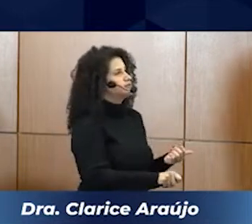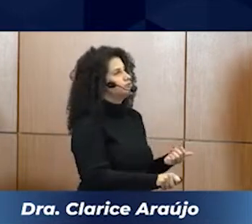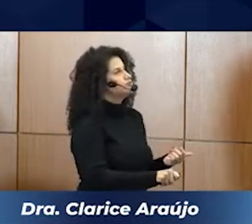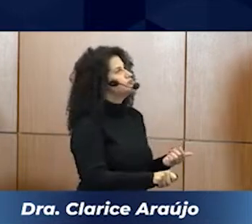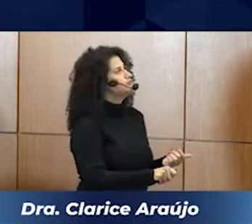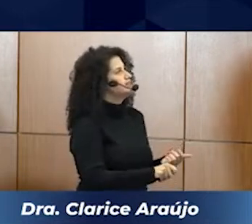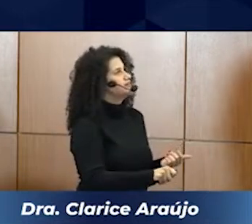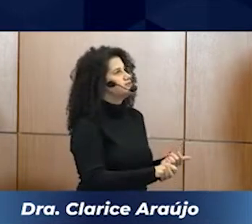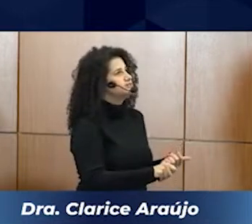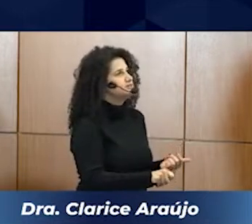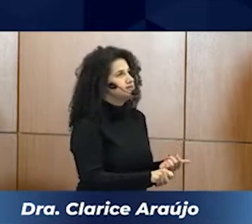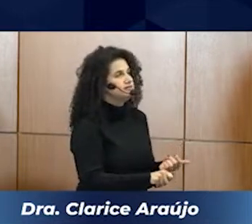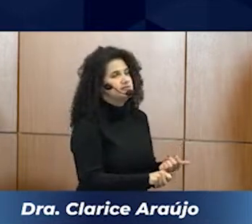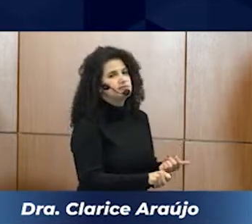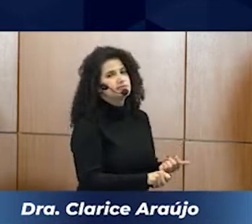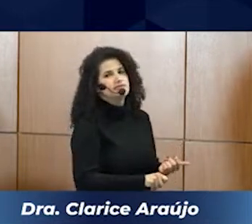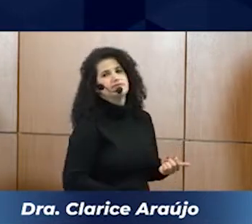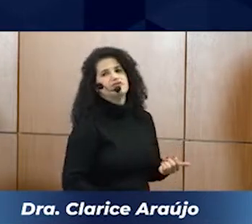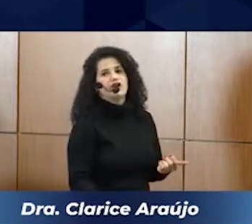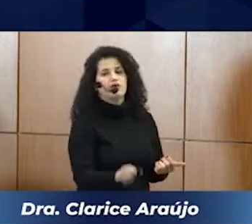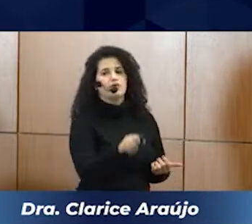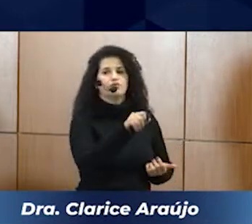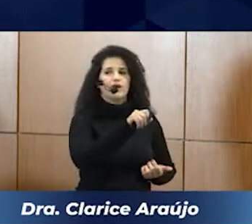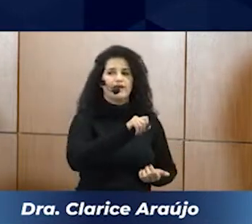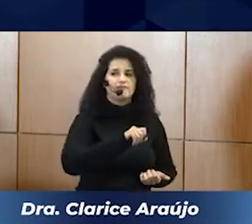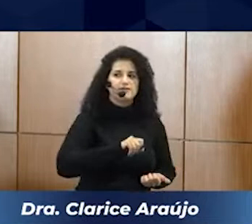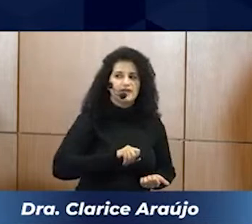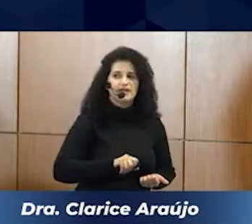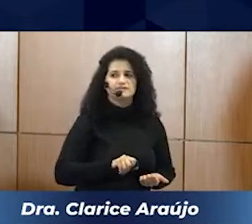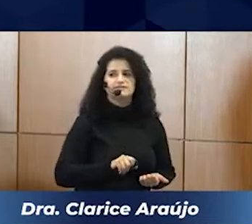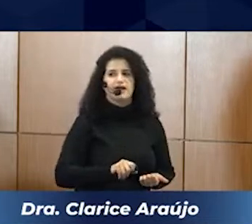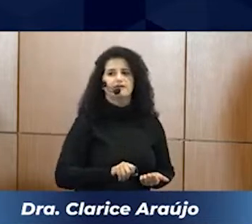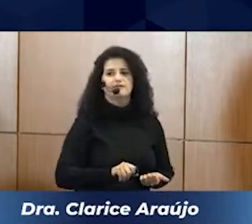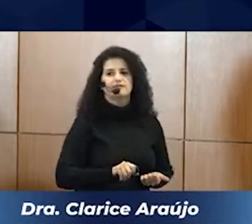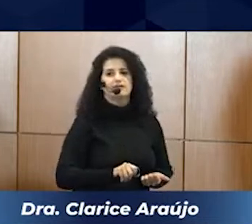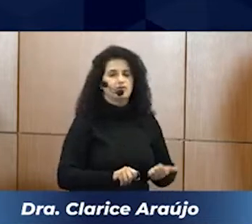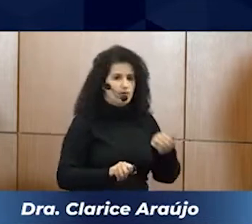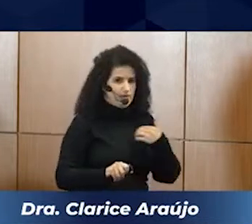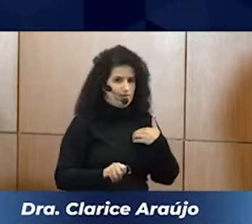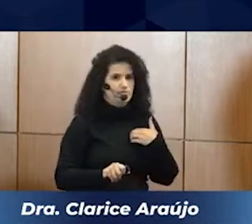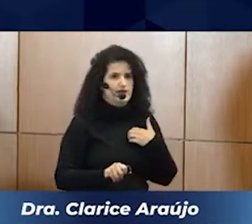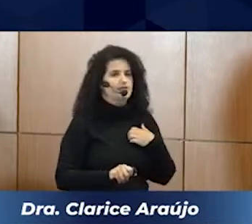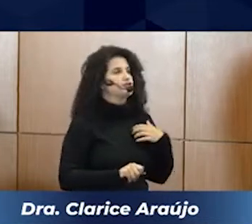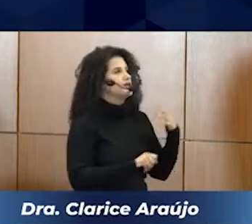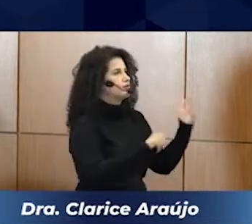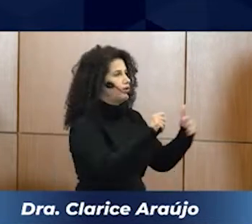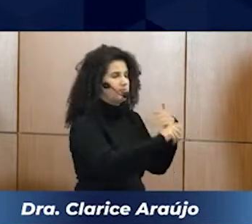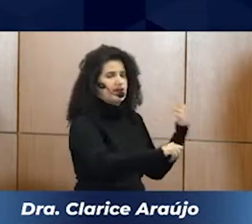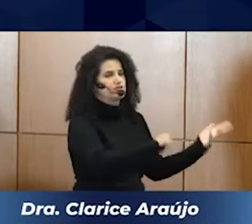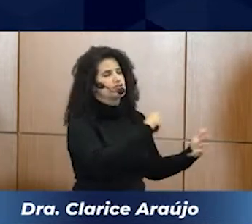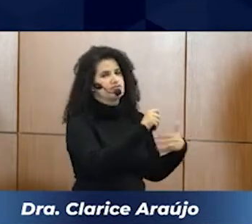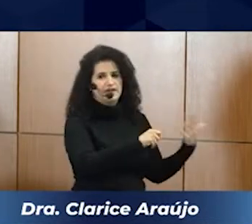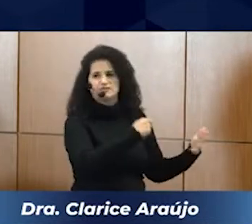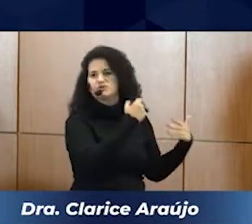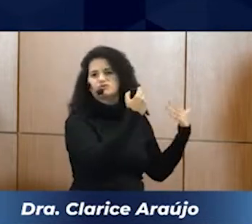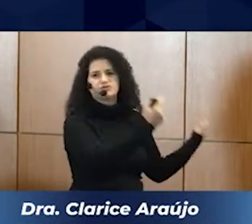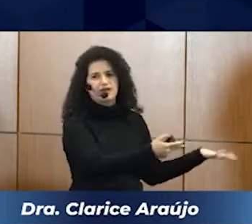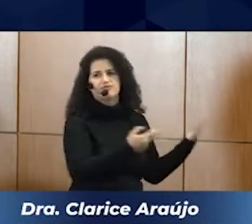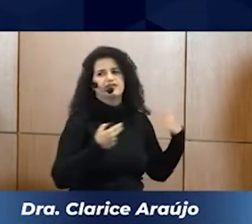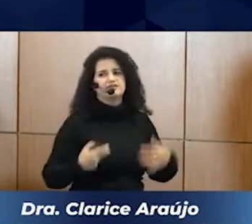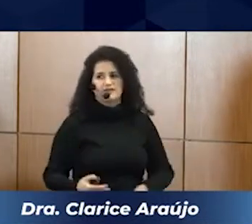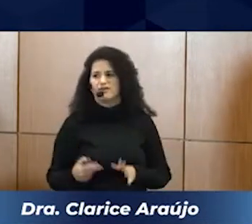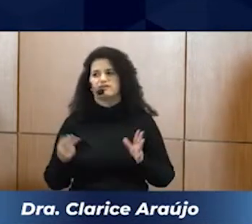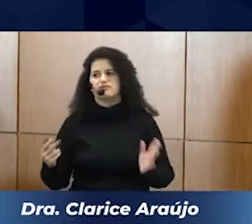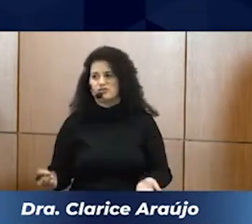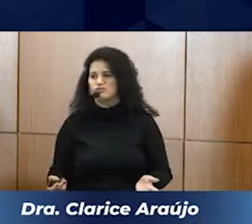uma resolutividade, sim, de acordo com a evidência e com a minha prática e com a prática de várias pessoas,